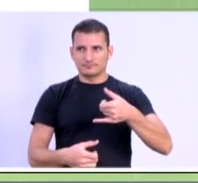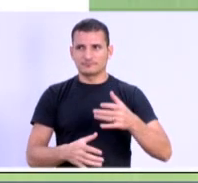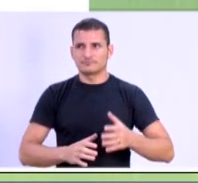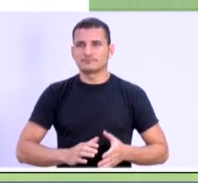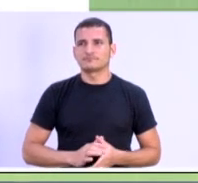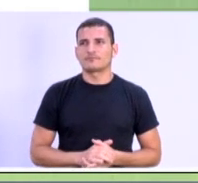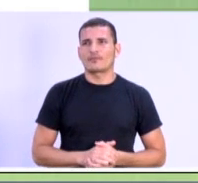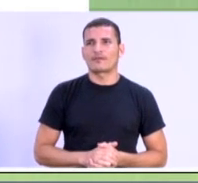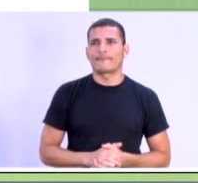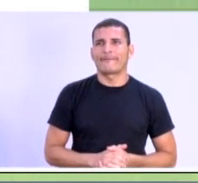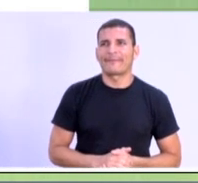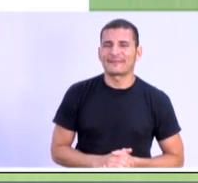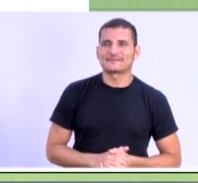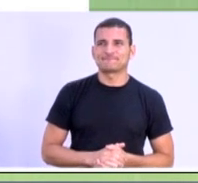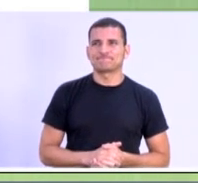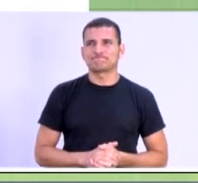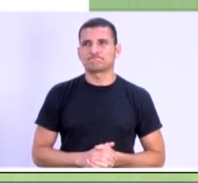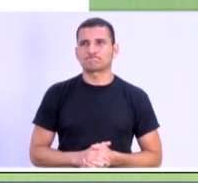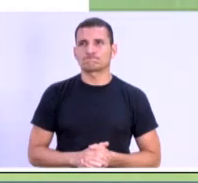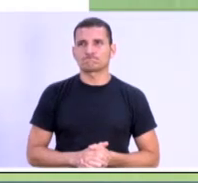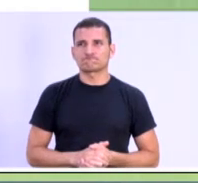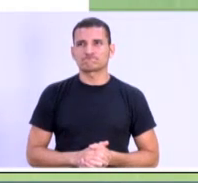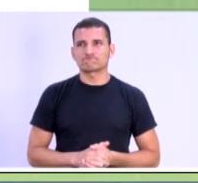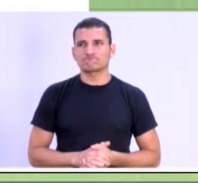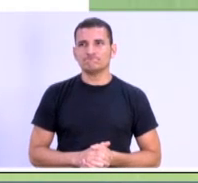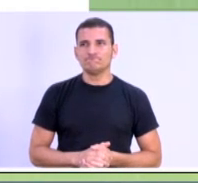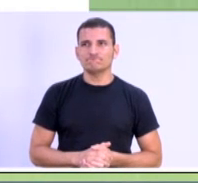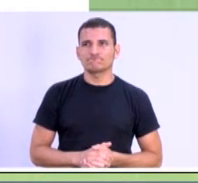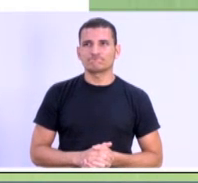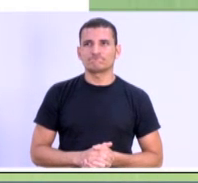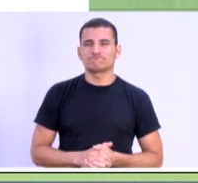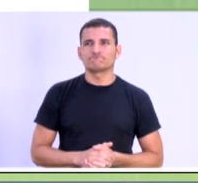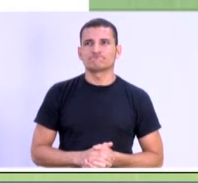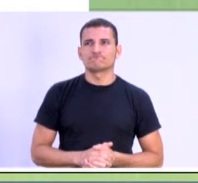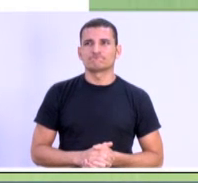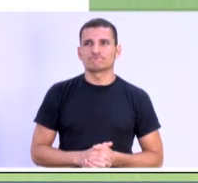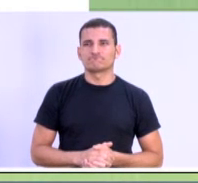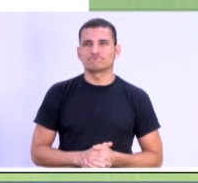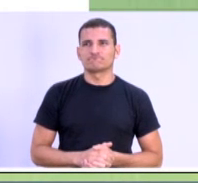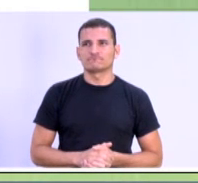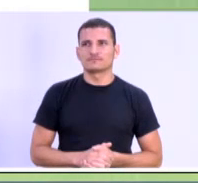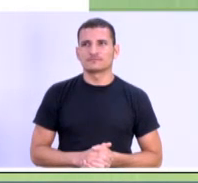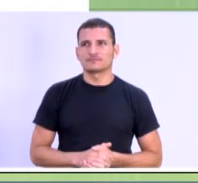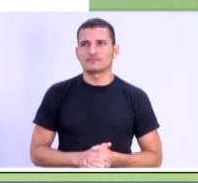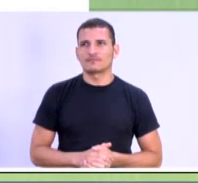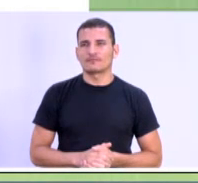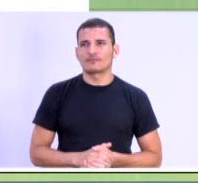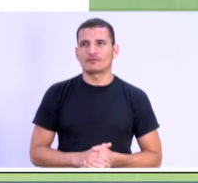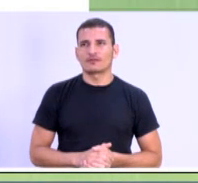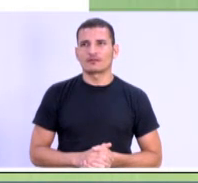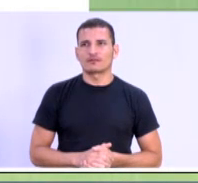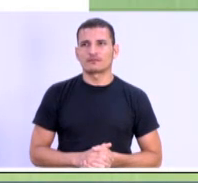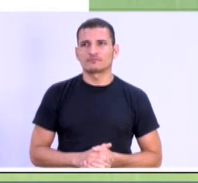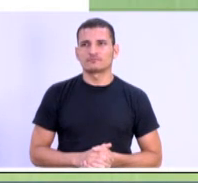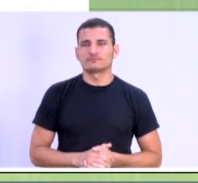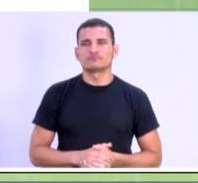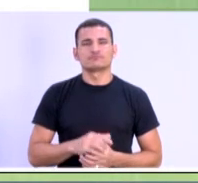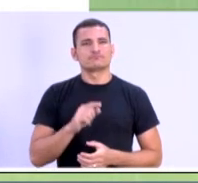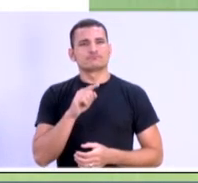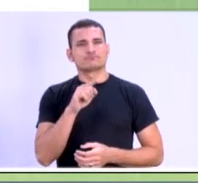código, onde eu defini algumas classes. Olha, a grande pergunta aqui, professor, dado esse